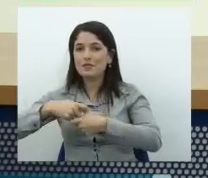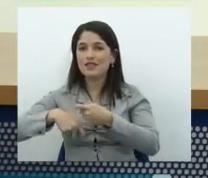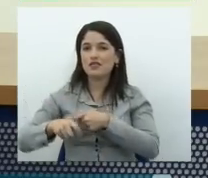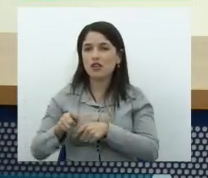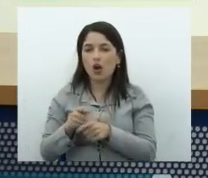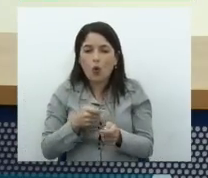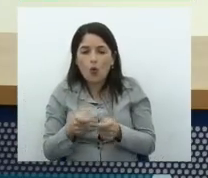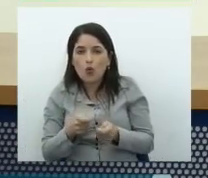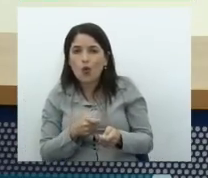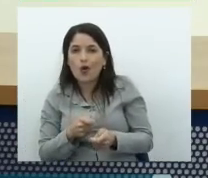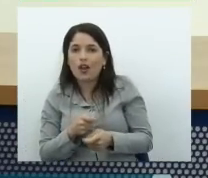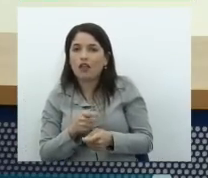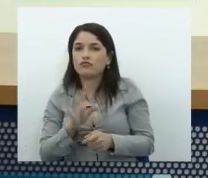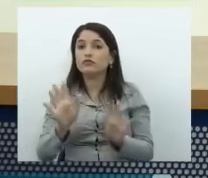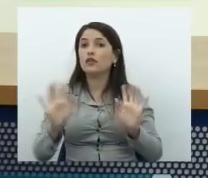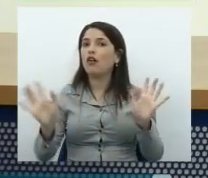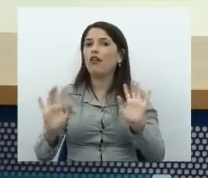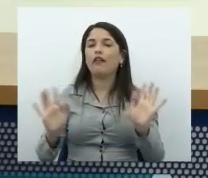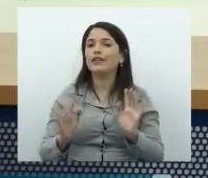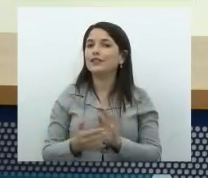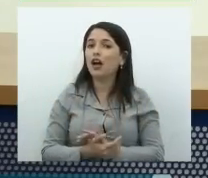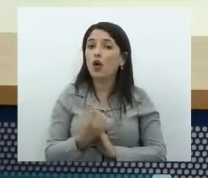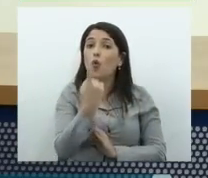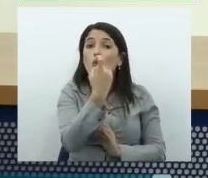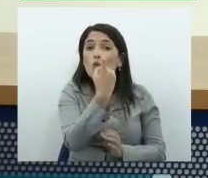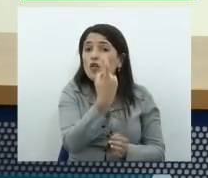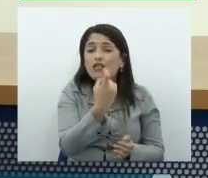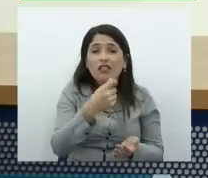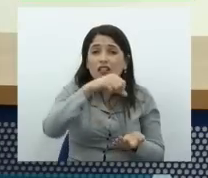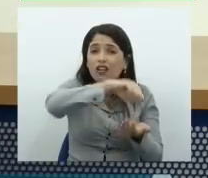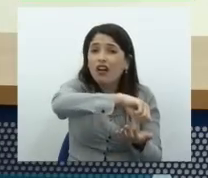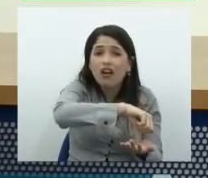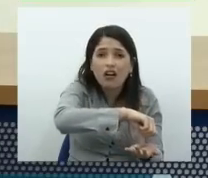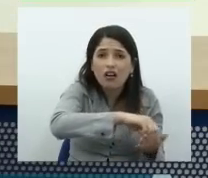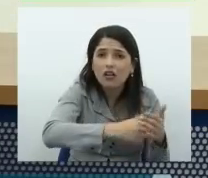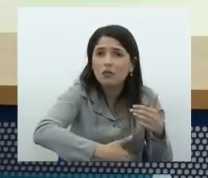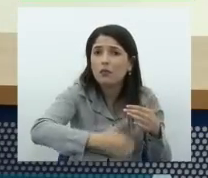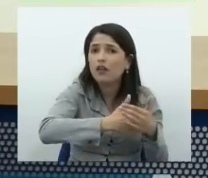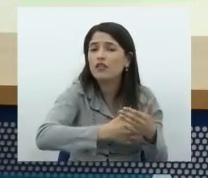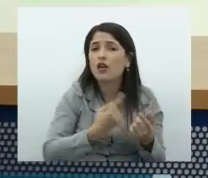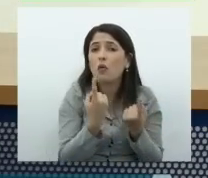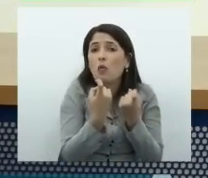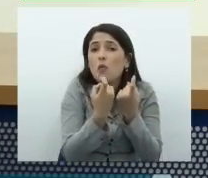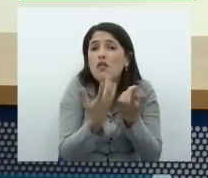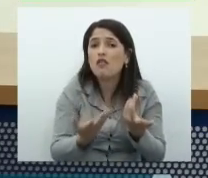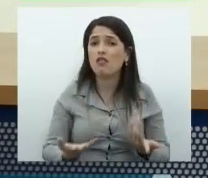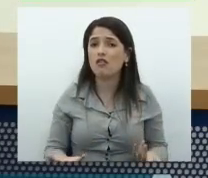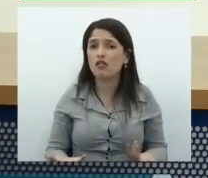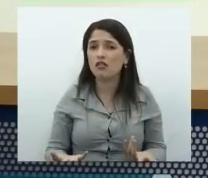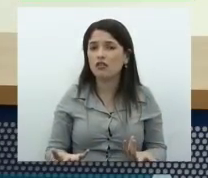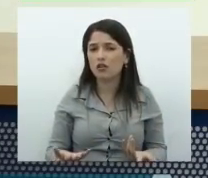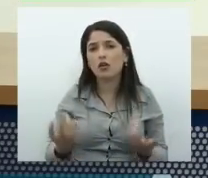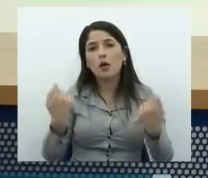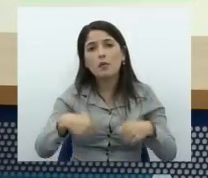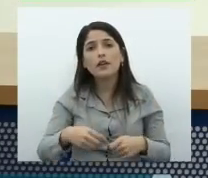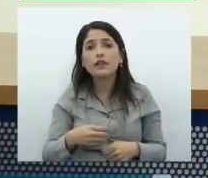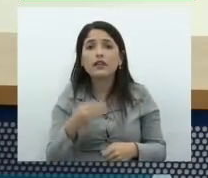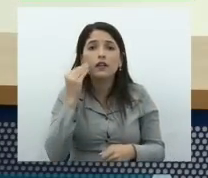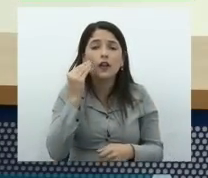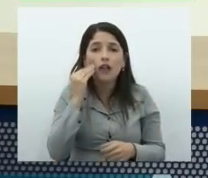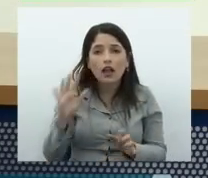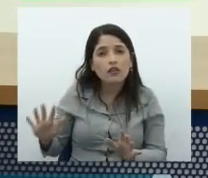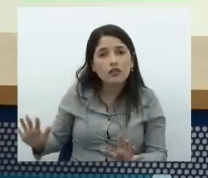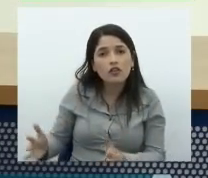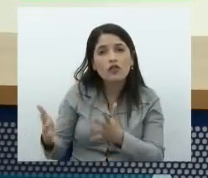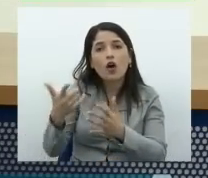que nós temos que trazer é competitividade. É como eu disse, na época legalizei as lotações, o transporte alternativo, e eu digo